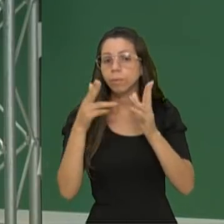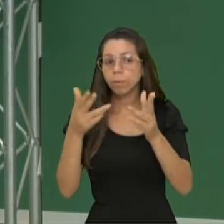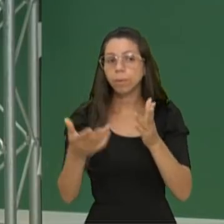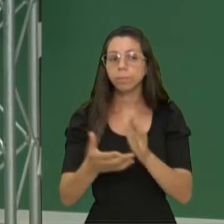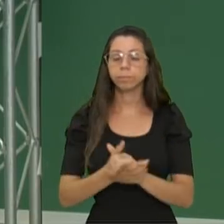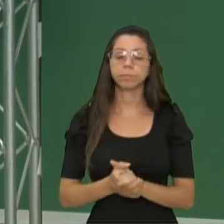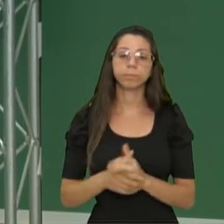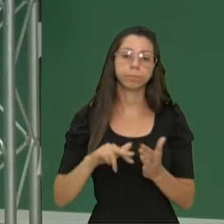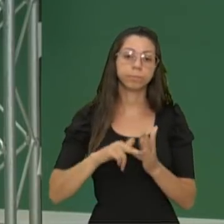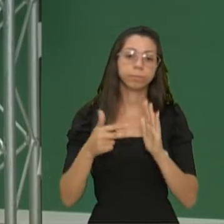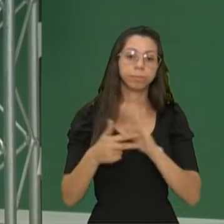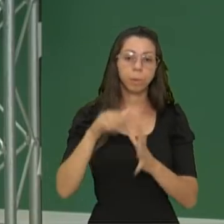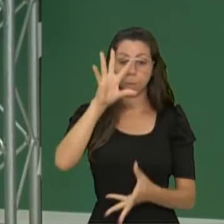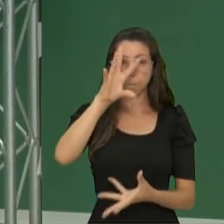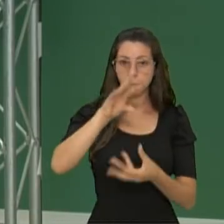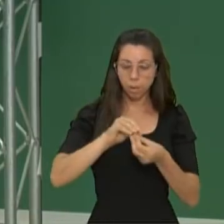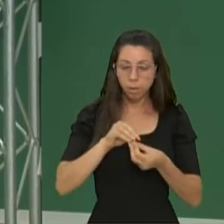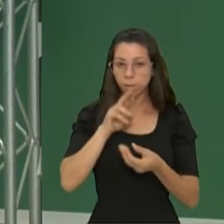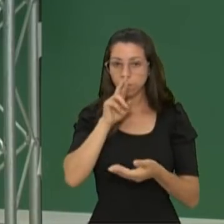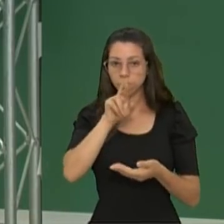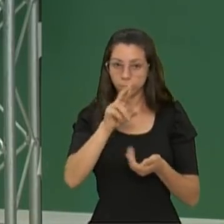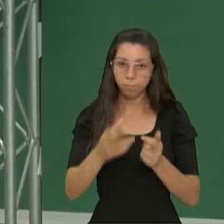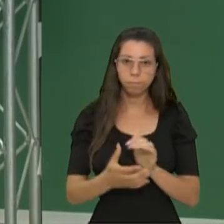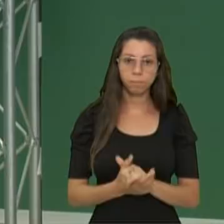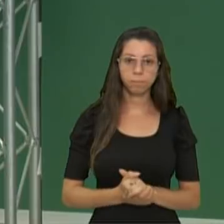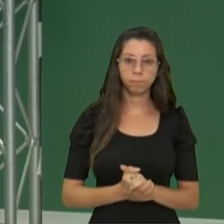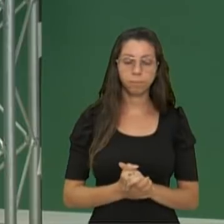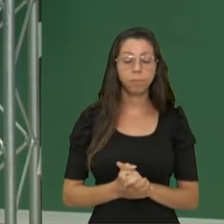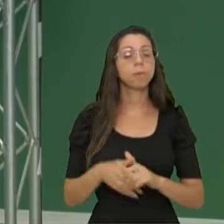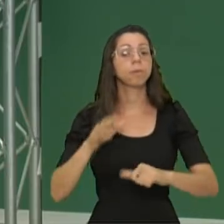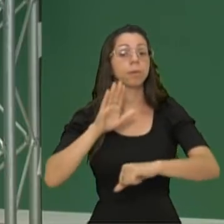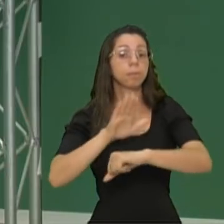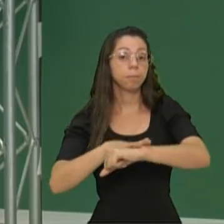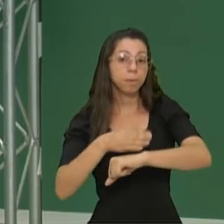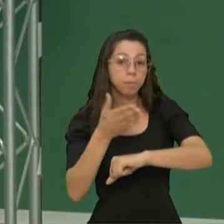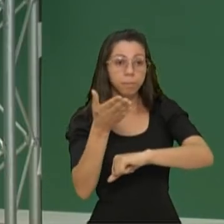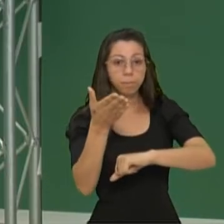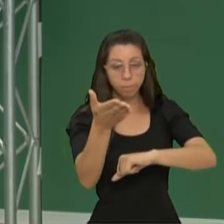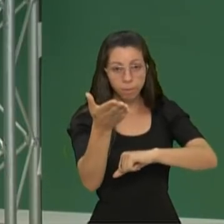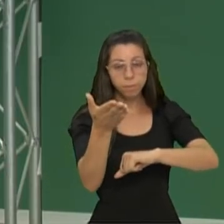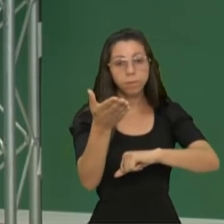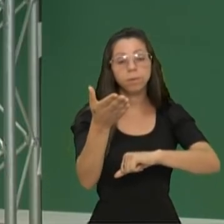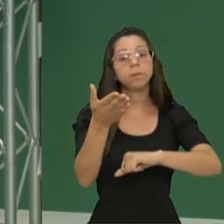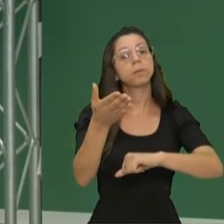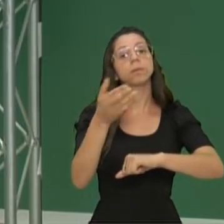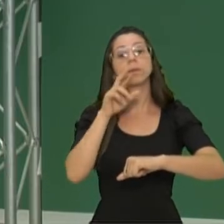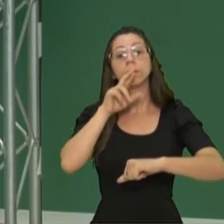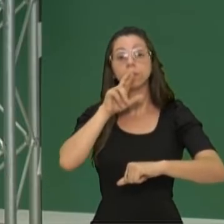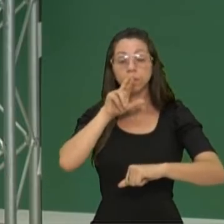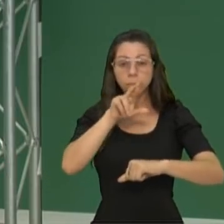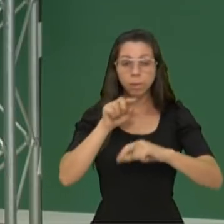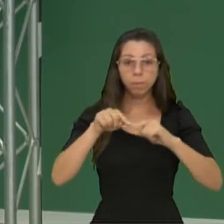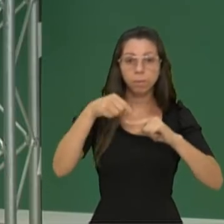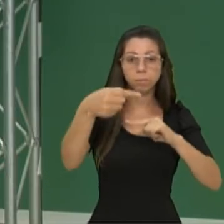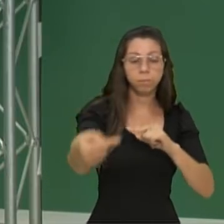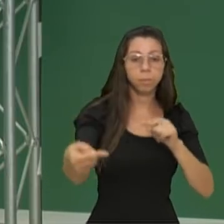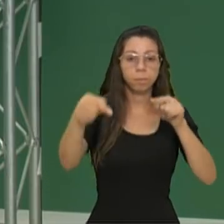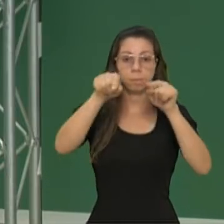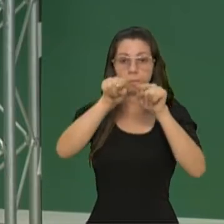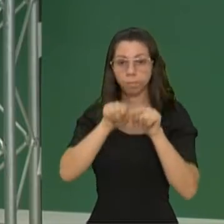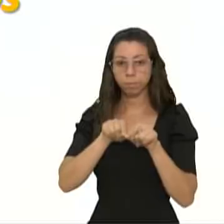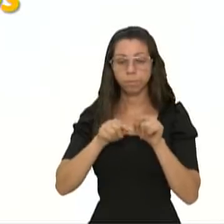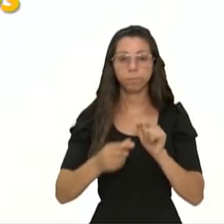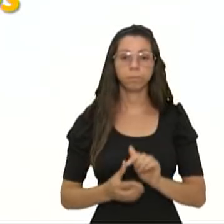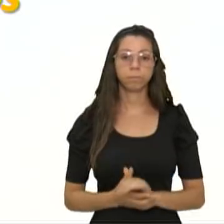Isso significa interpretar seus resultados. Vou dar mais um tempinho para vocês realizarem essa etapa e nós voltamos na